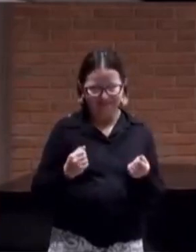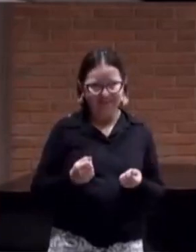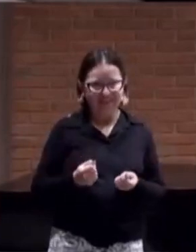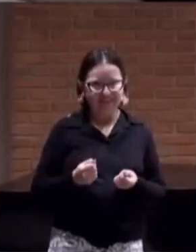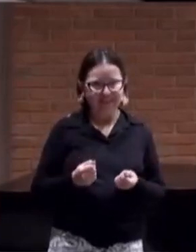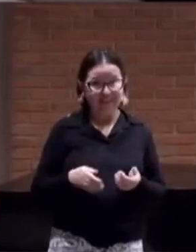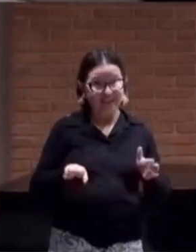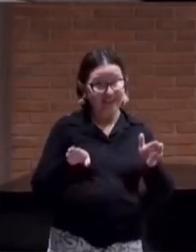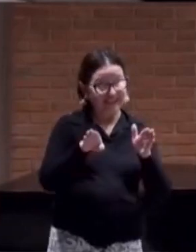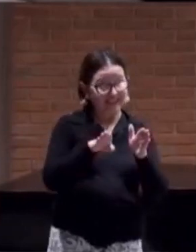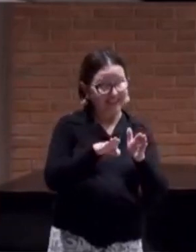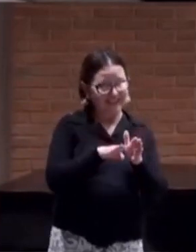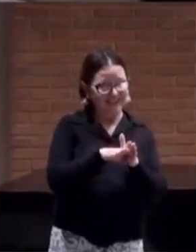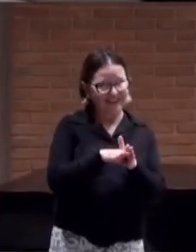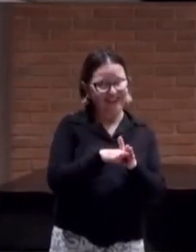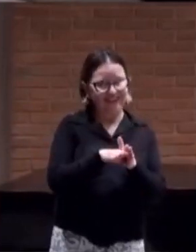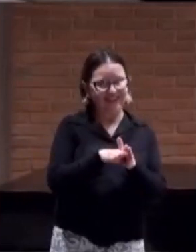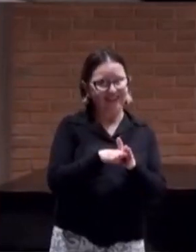chegar lá.